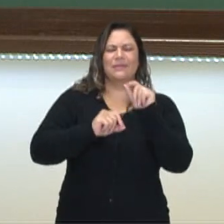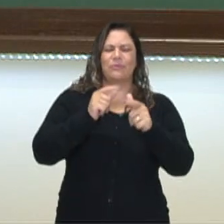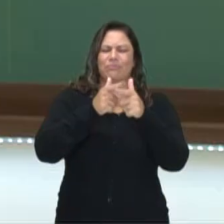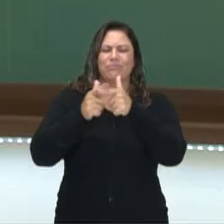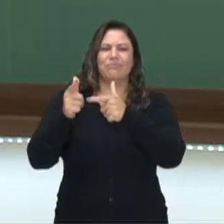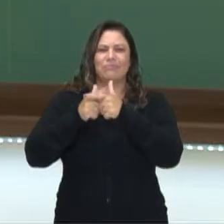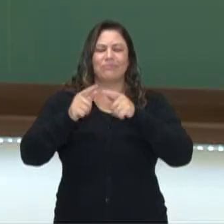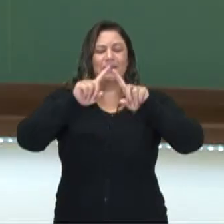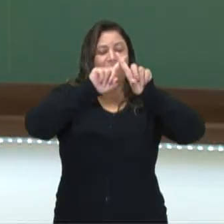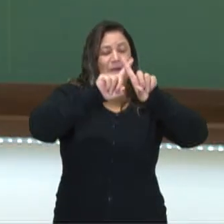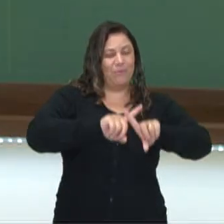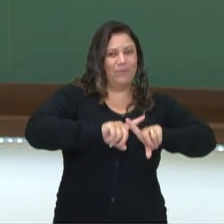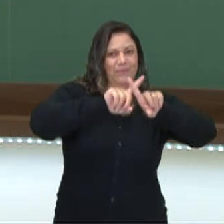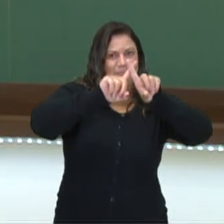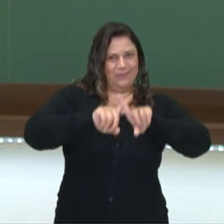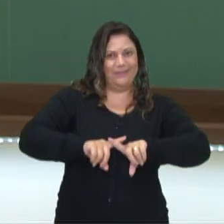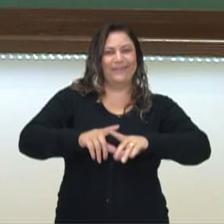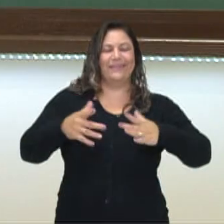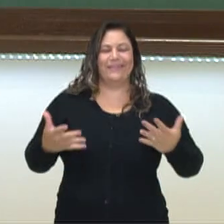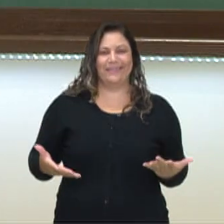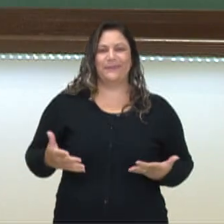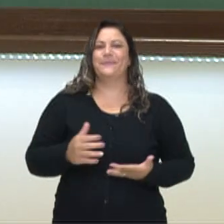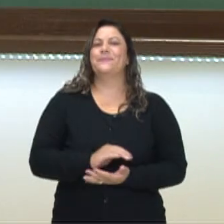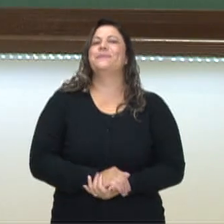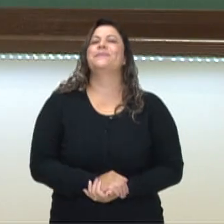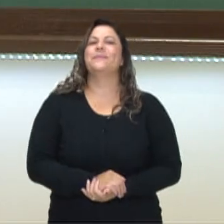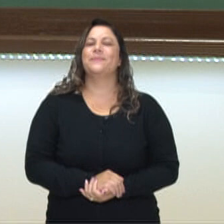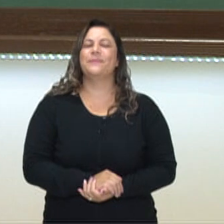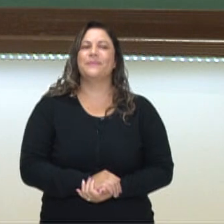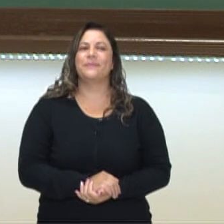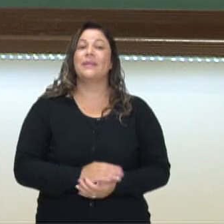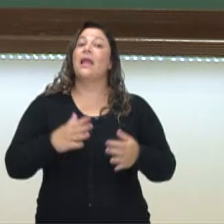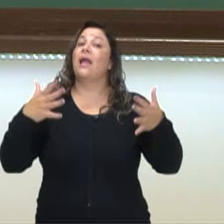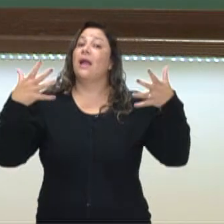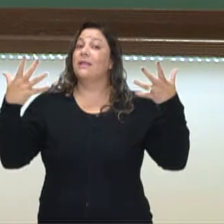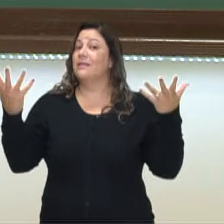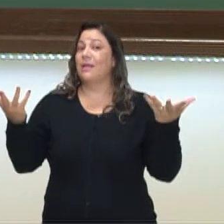envolvendo a multiplicação e suas propriedades, certo? Então, com